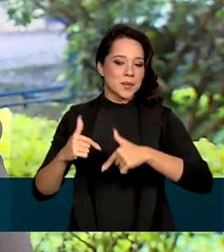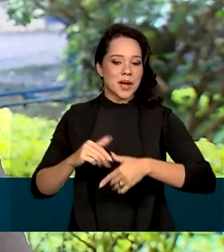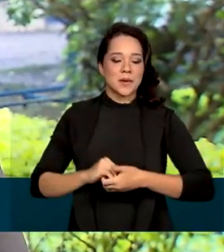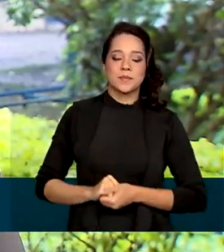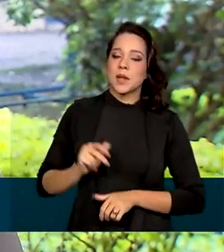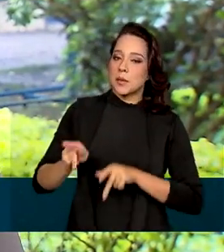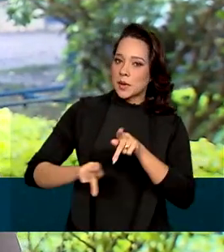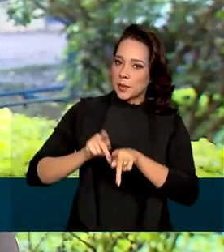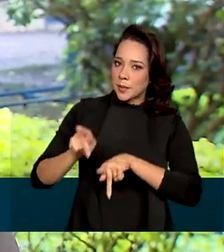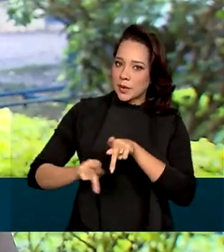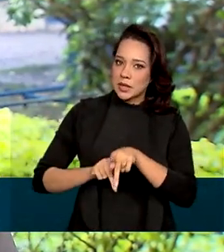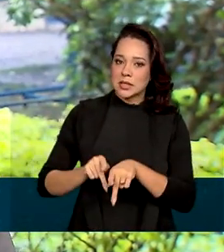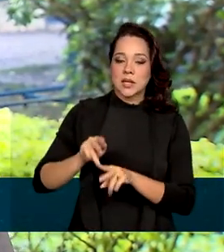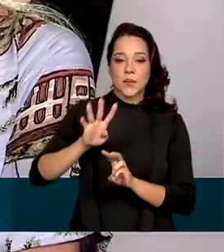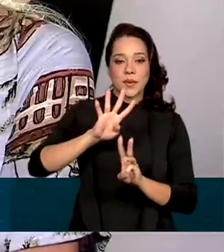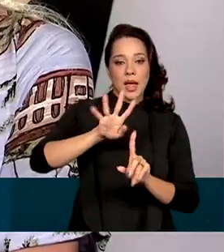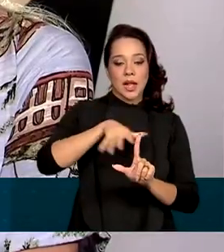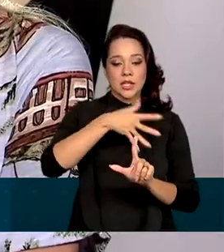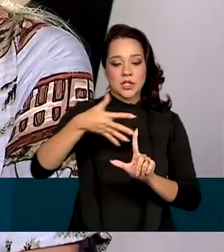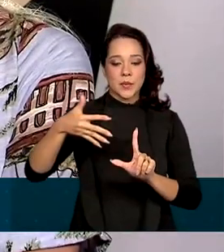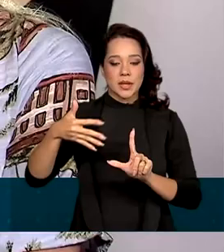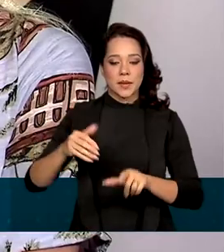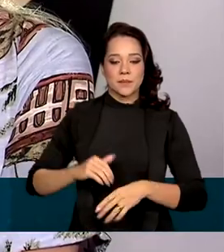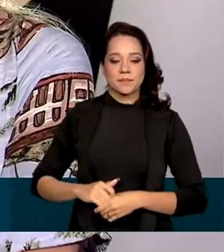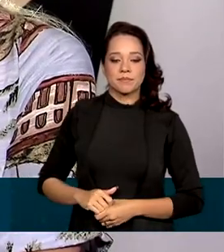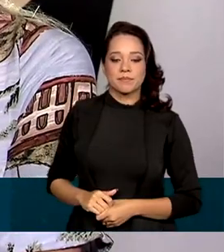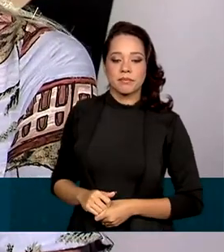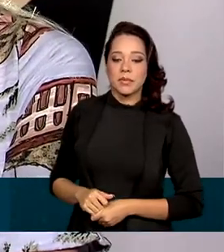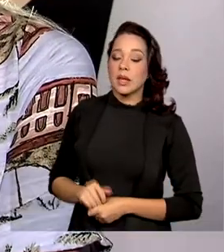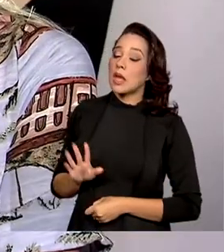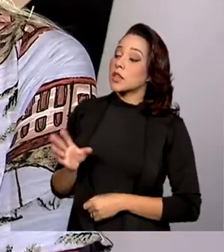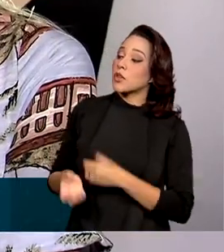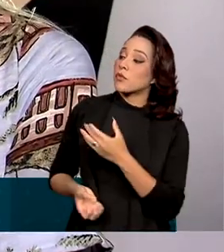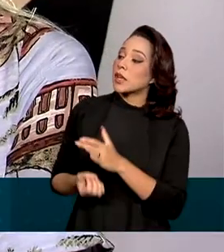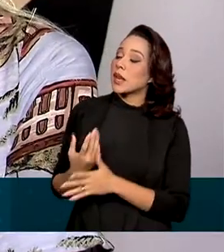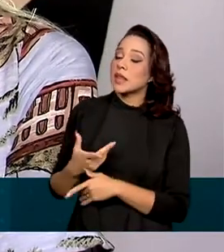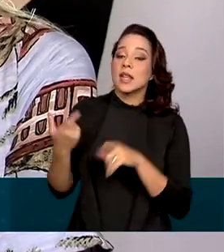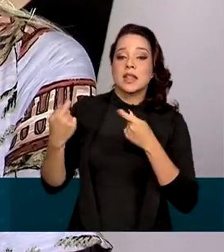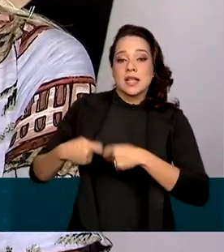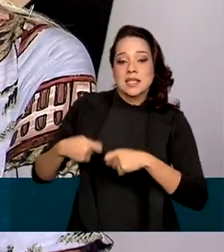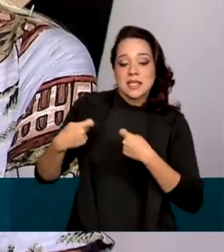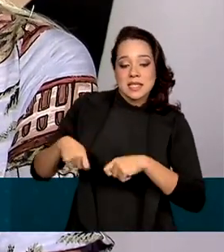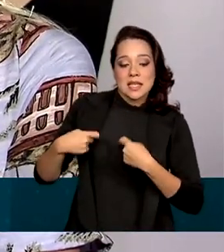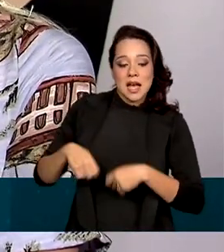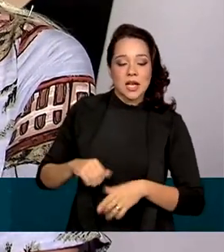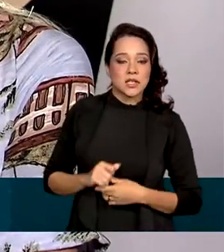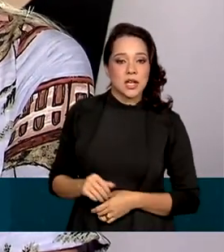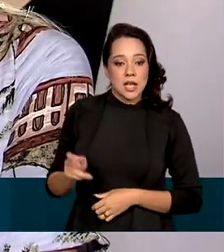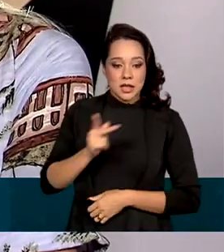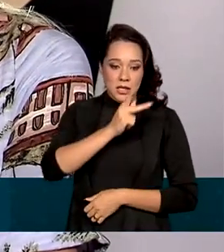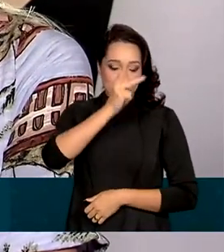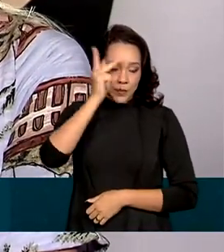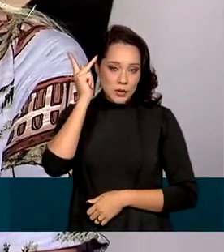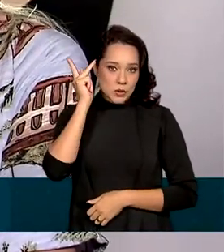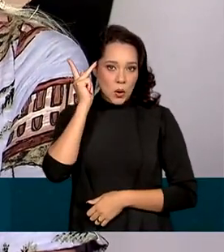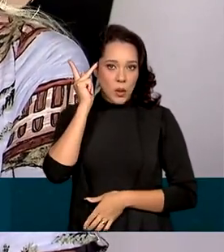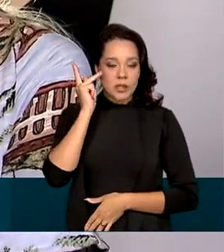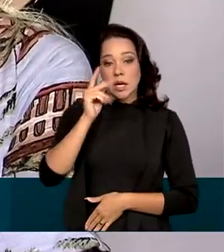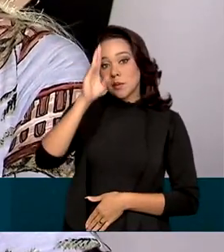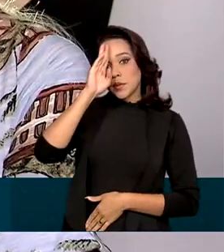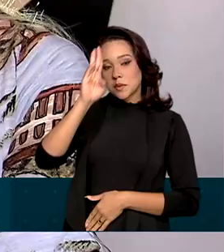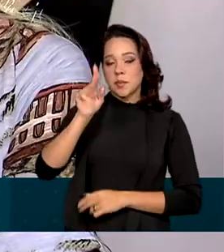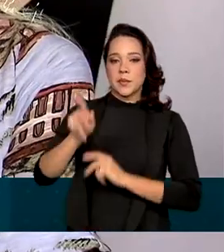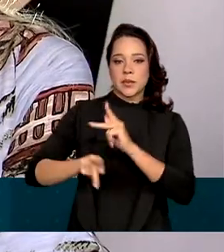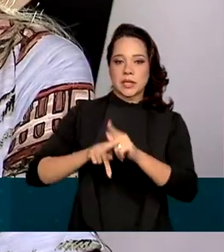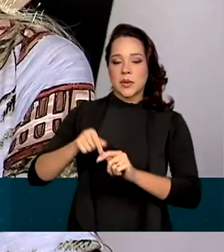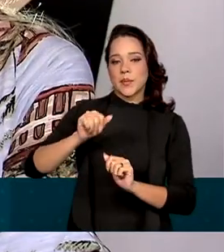para a população LGBT. Ele surge da necessidade das pessoas, principalmente